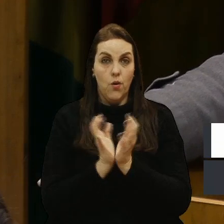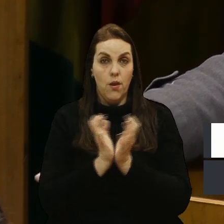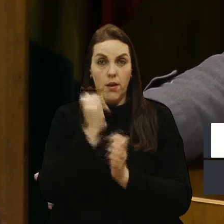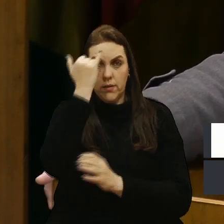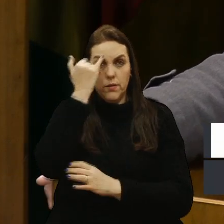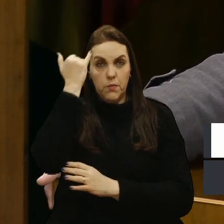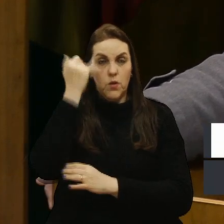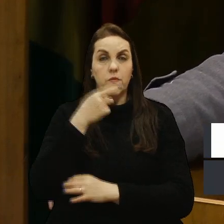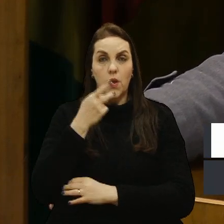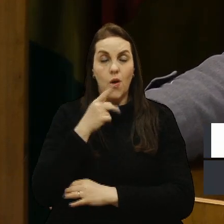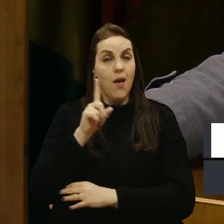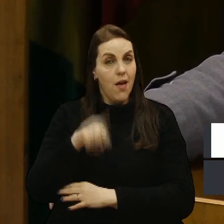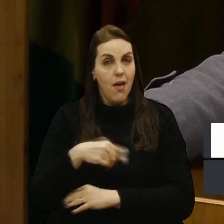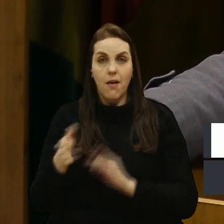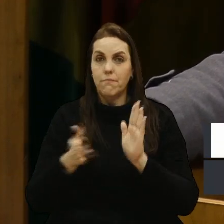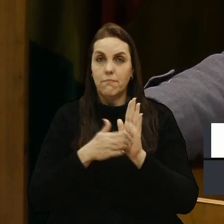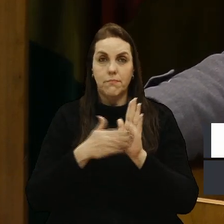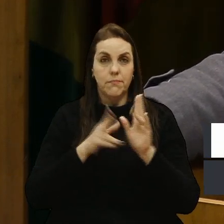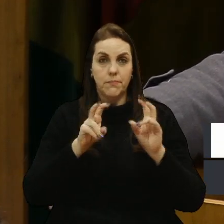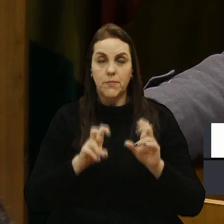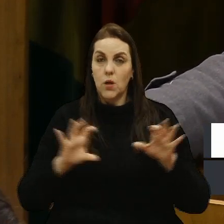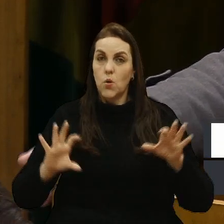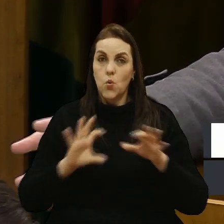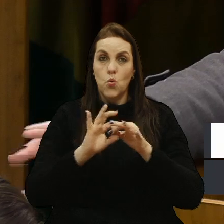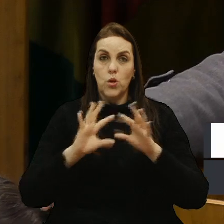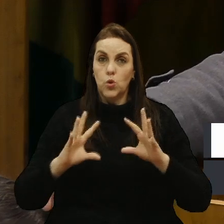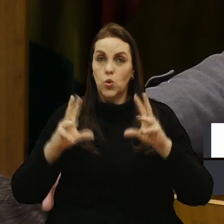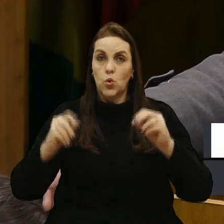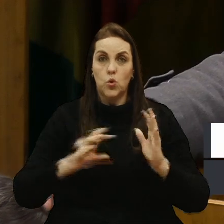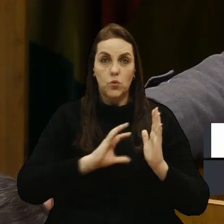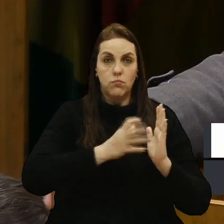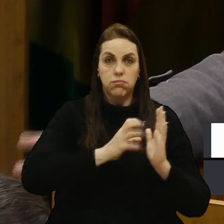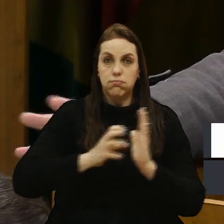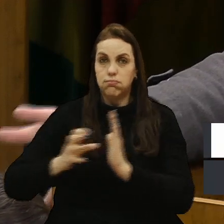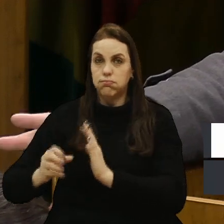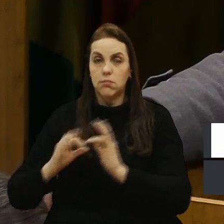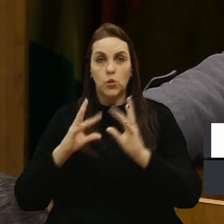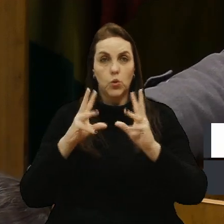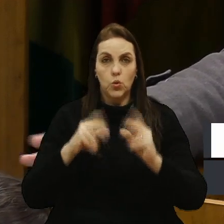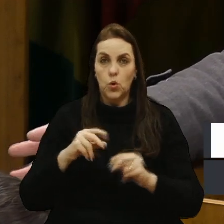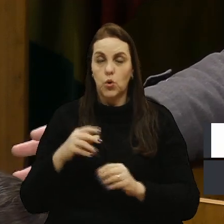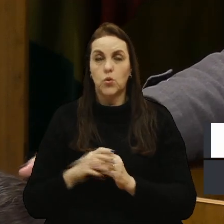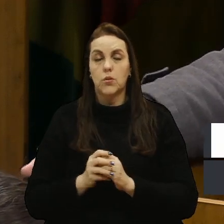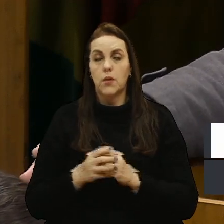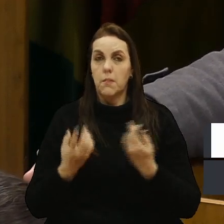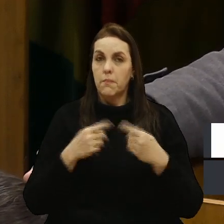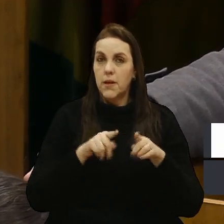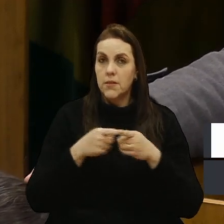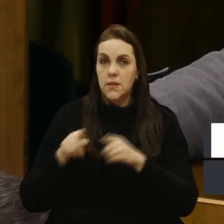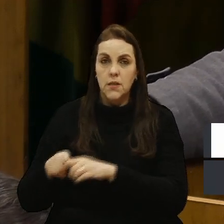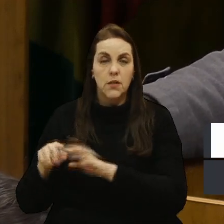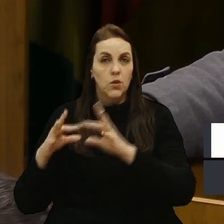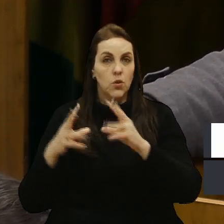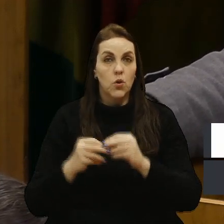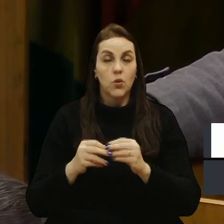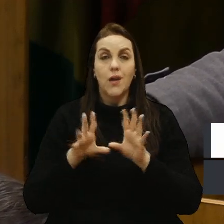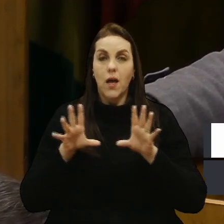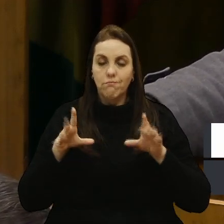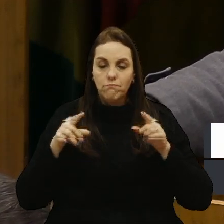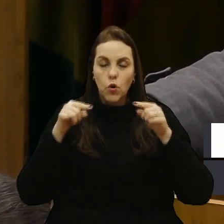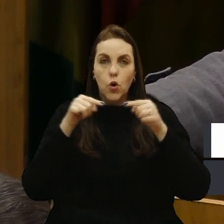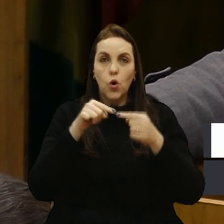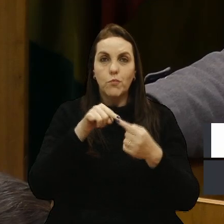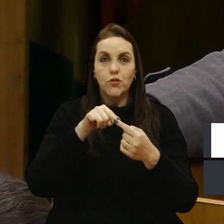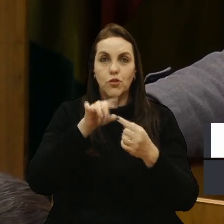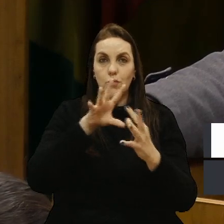Essa certamente é uma das pautas que une todas as agremiações, todos os partidos políticos, os correligionários, etc., em torno de um objetivo em